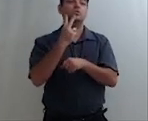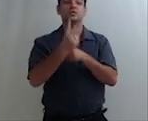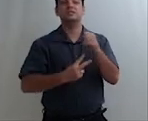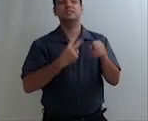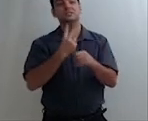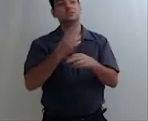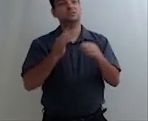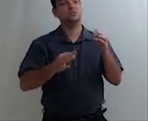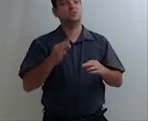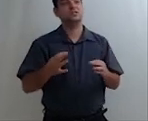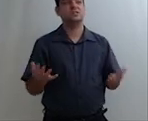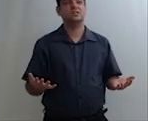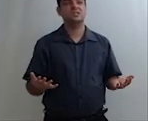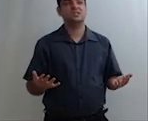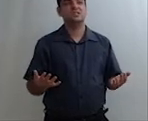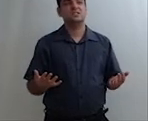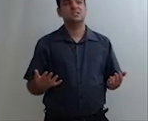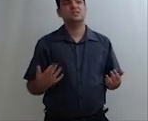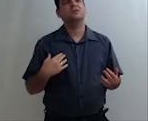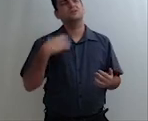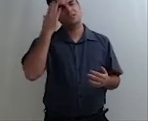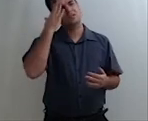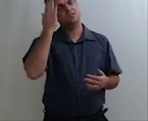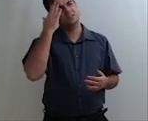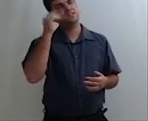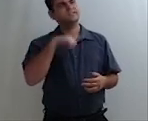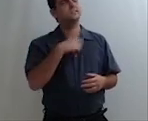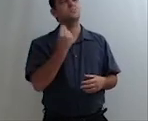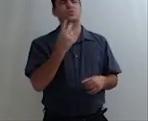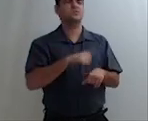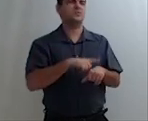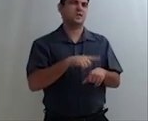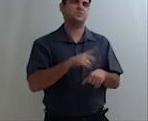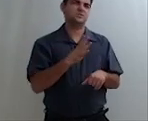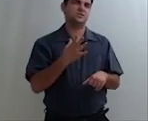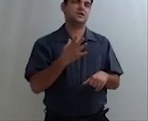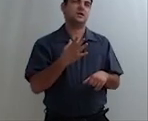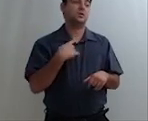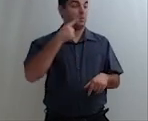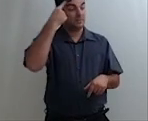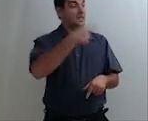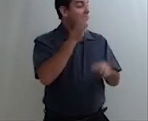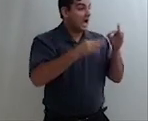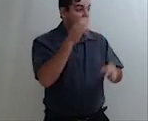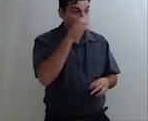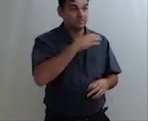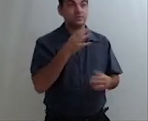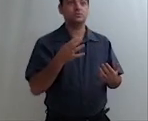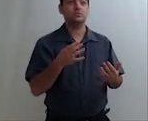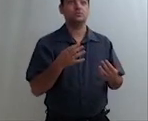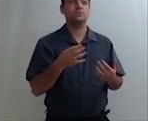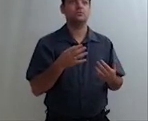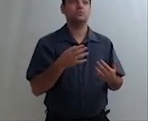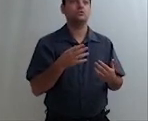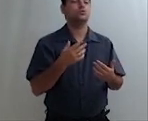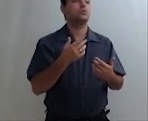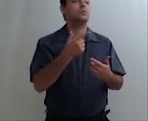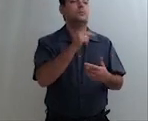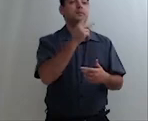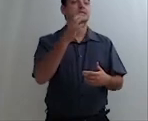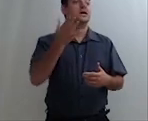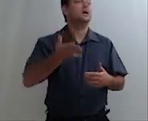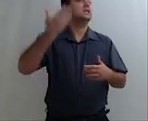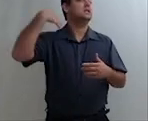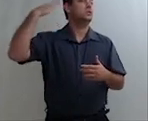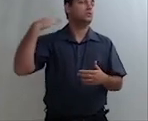verdade Eu reconheci o excesso prazo que eu já tinha determinado que julgasse no anterior abes Corpus e não foi